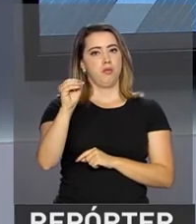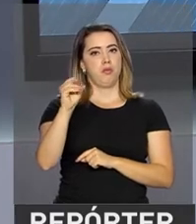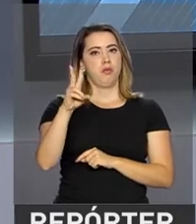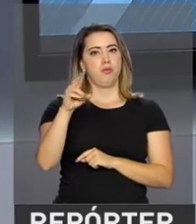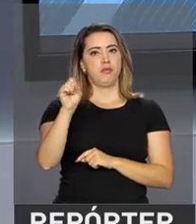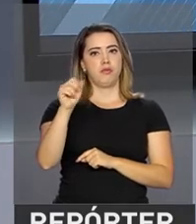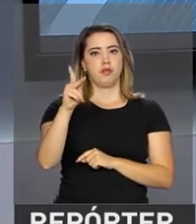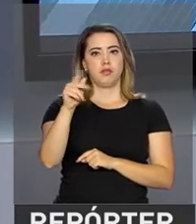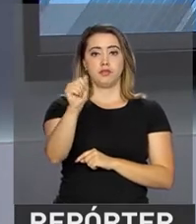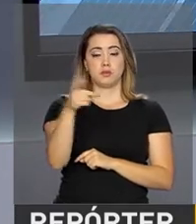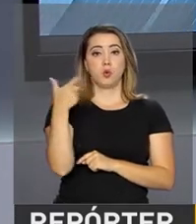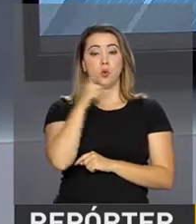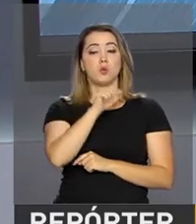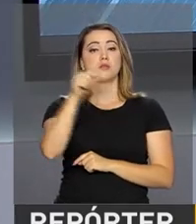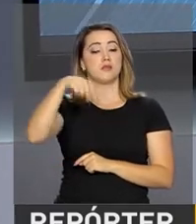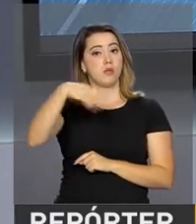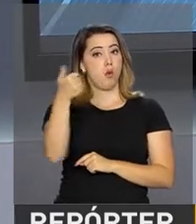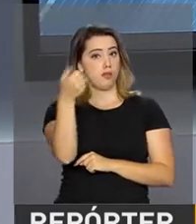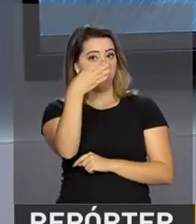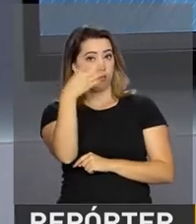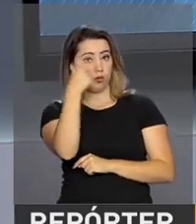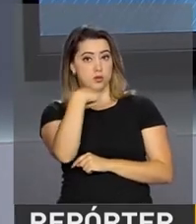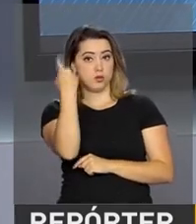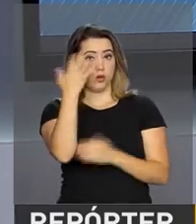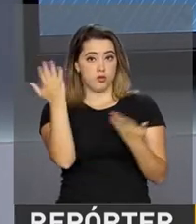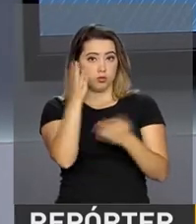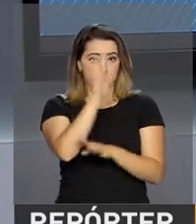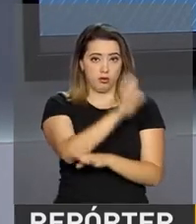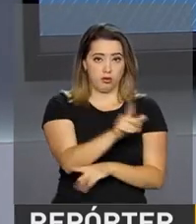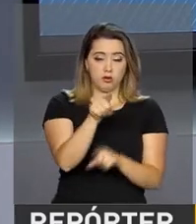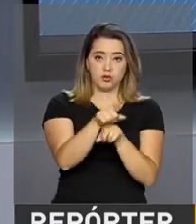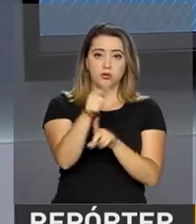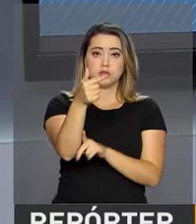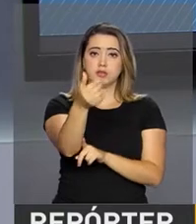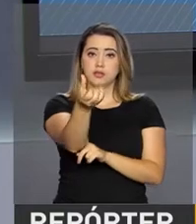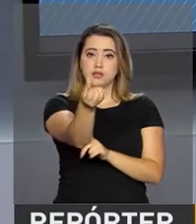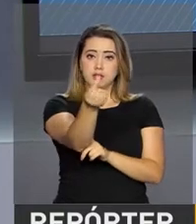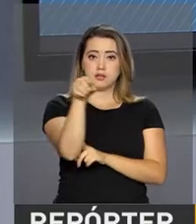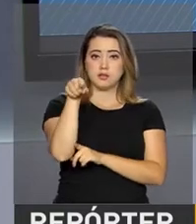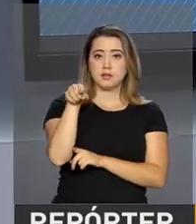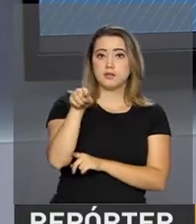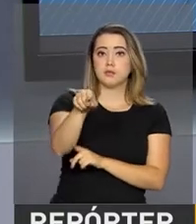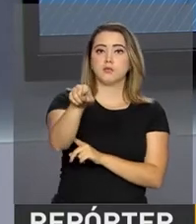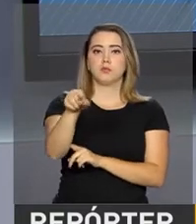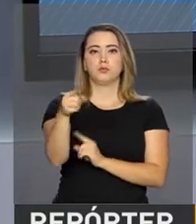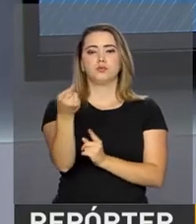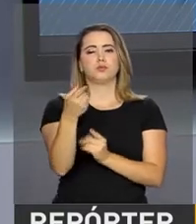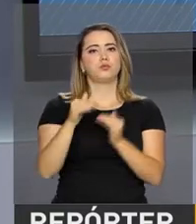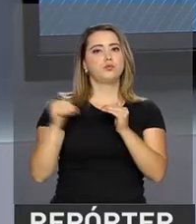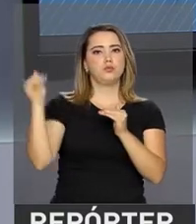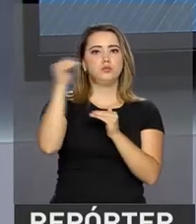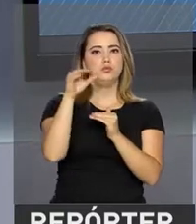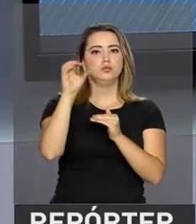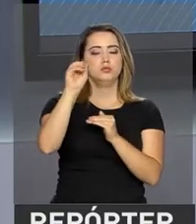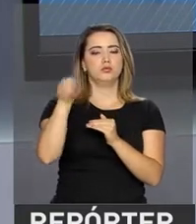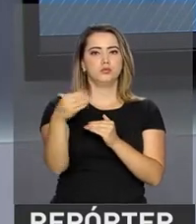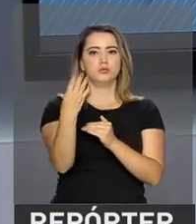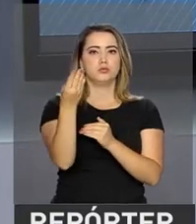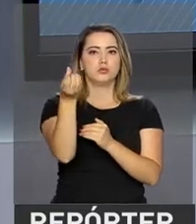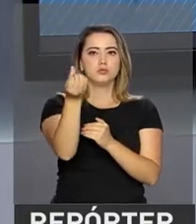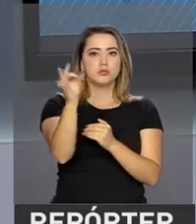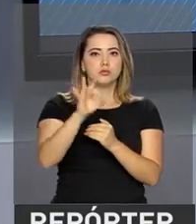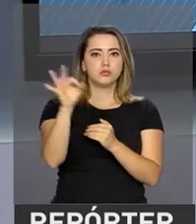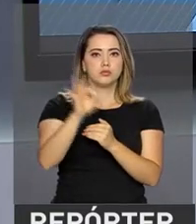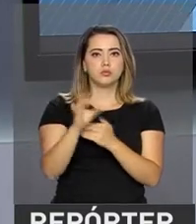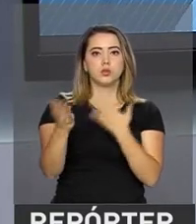14 horas e 53 minutos de hoje os 76 1.108 pontos uma alta de 0,46 por cento